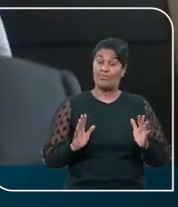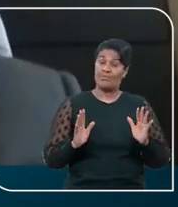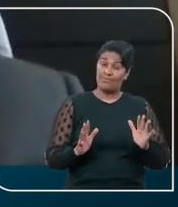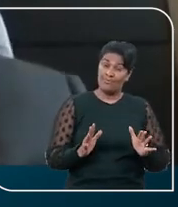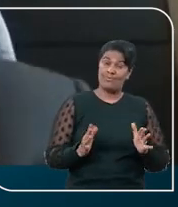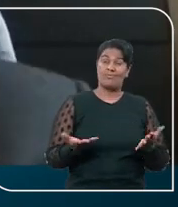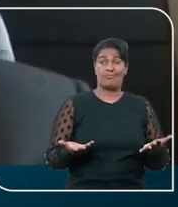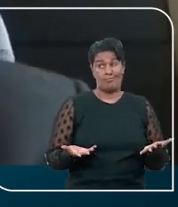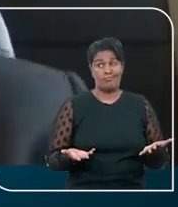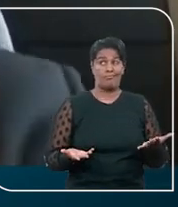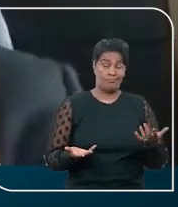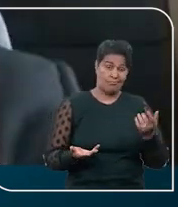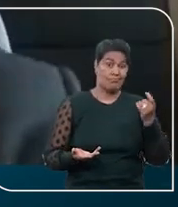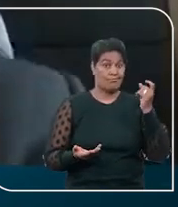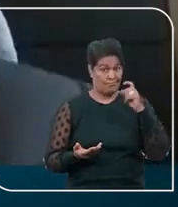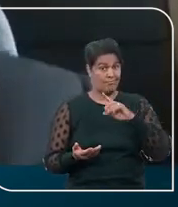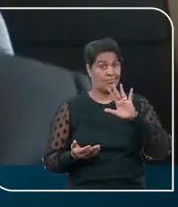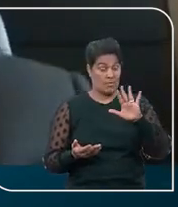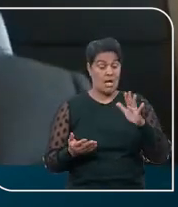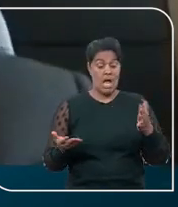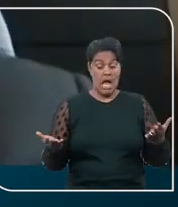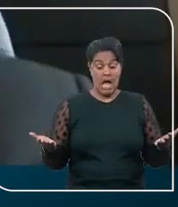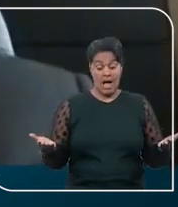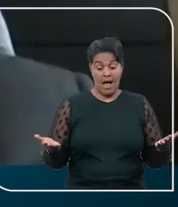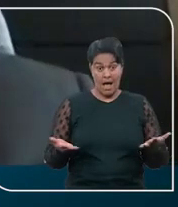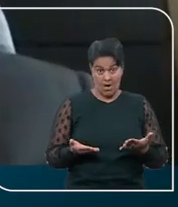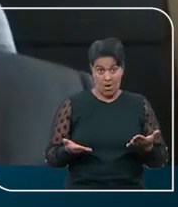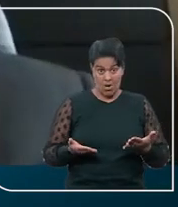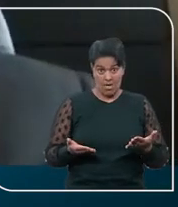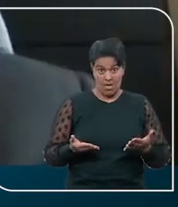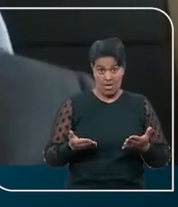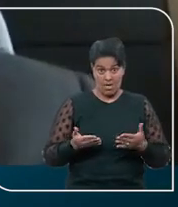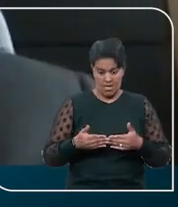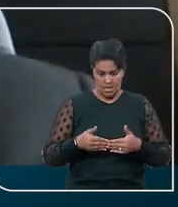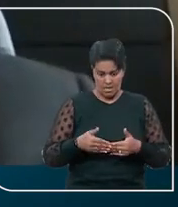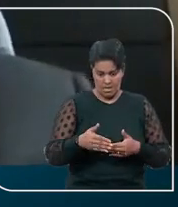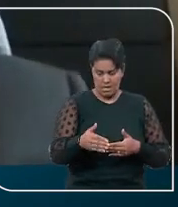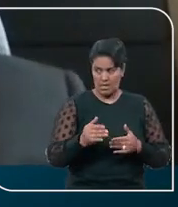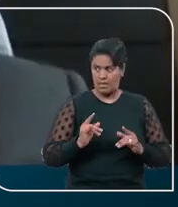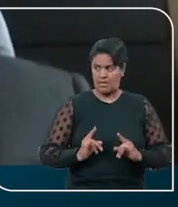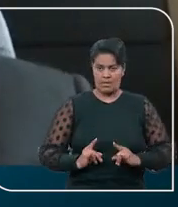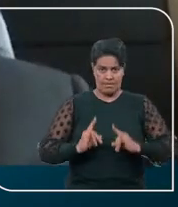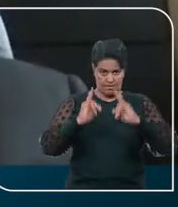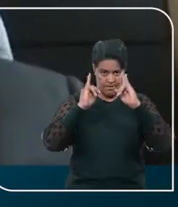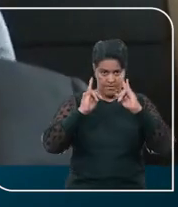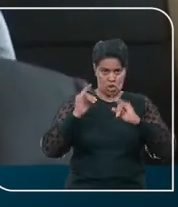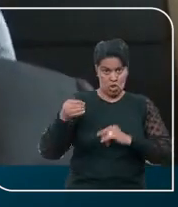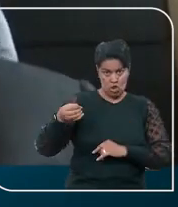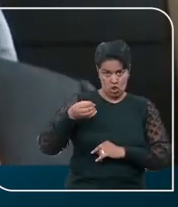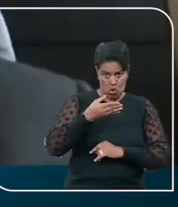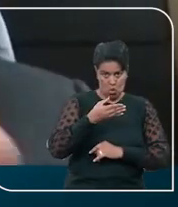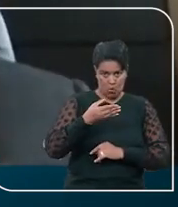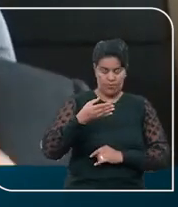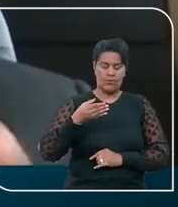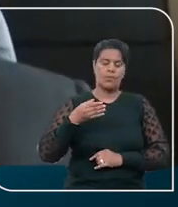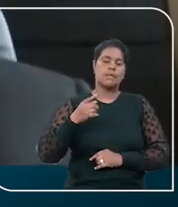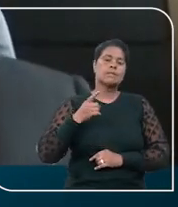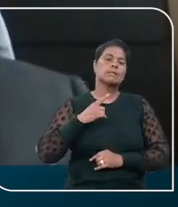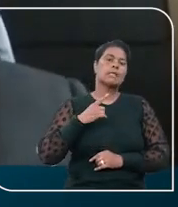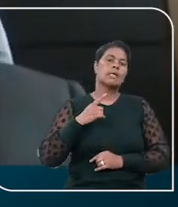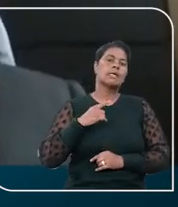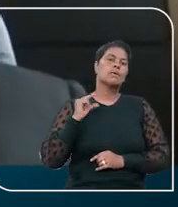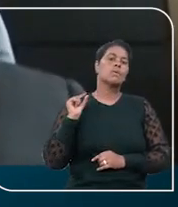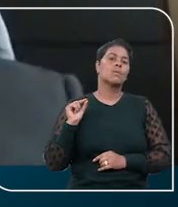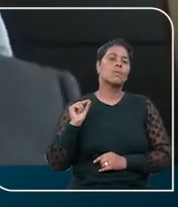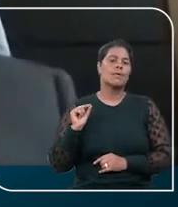menos essa. Os empreendimentos novos, em que você já concebe para essa finalidade, ou seja, quase um build to rent.